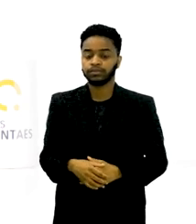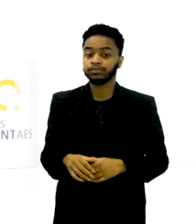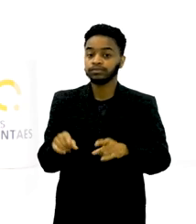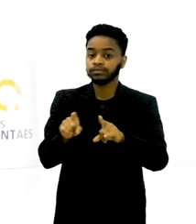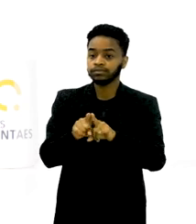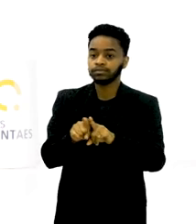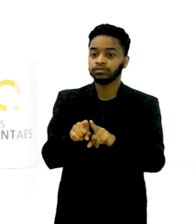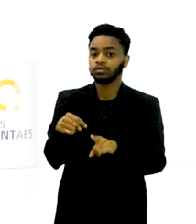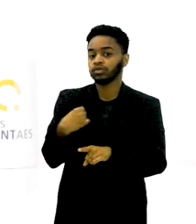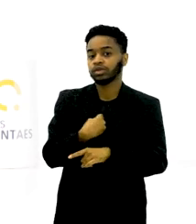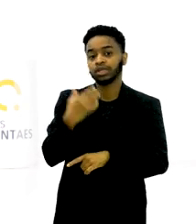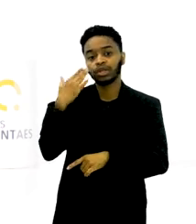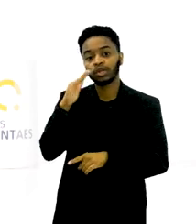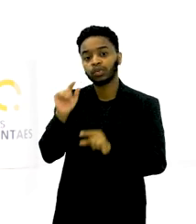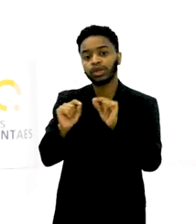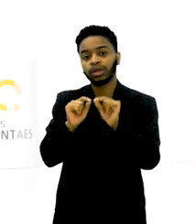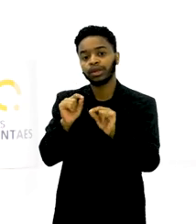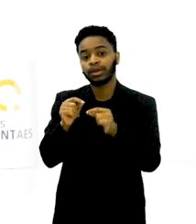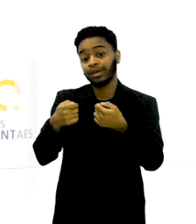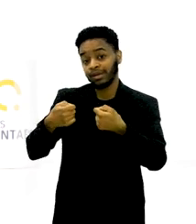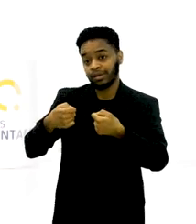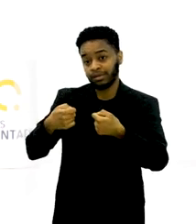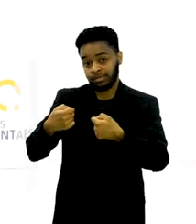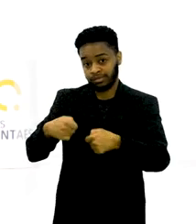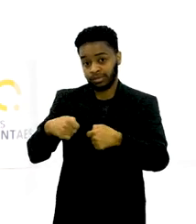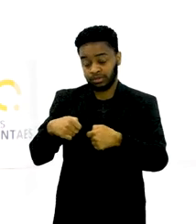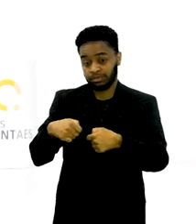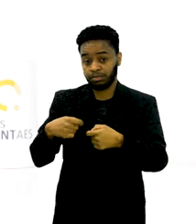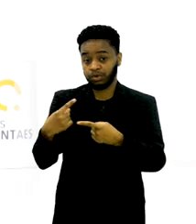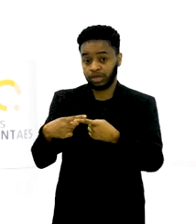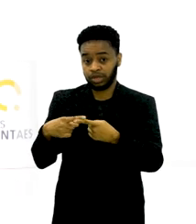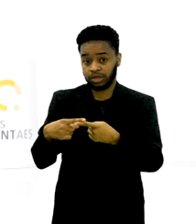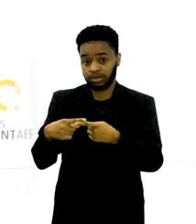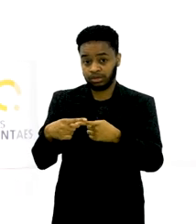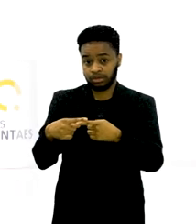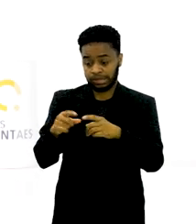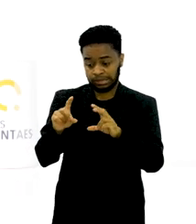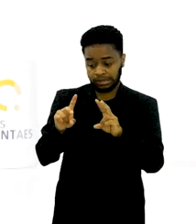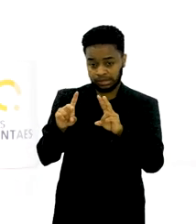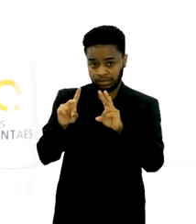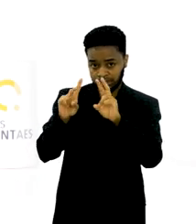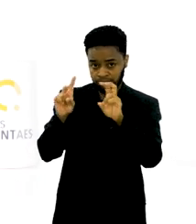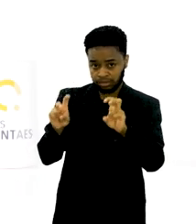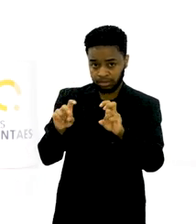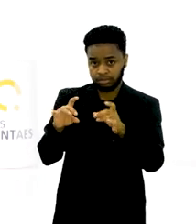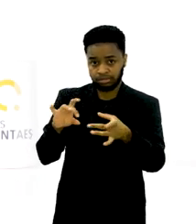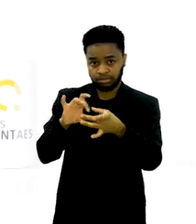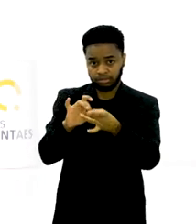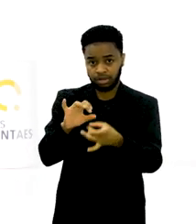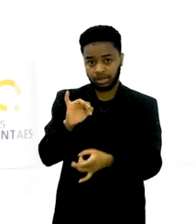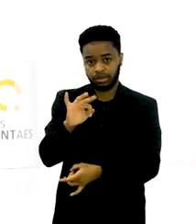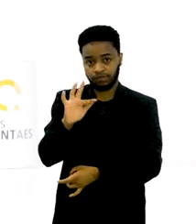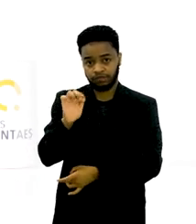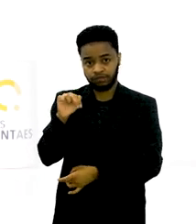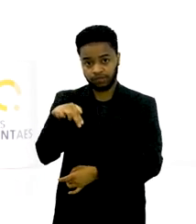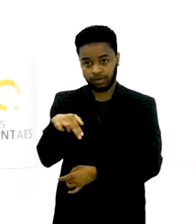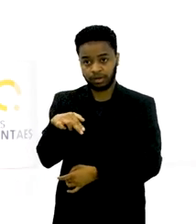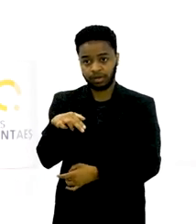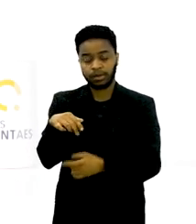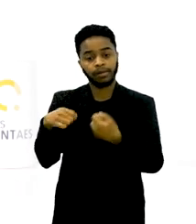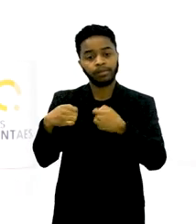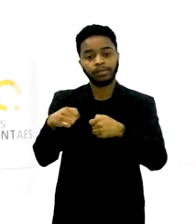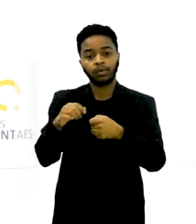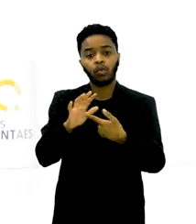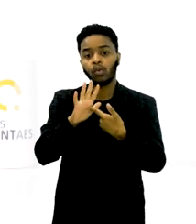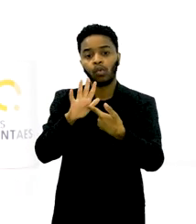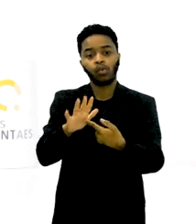entendendo da Necessidade inclusive já que esse título no ifan principalmente o que